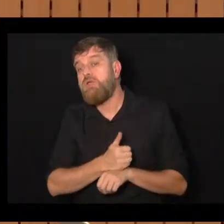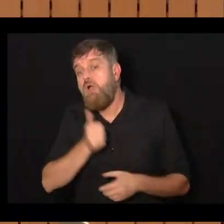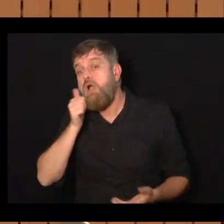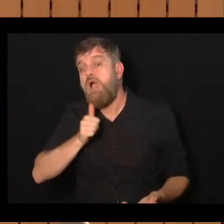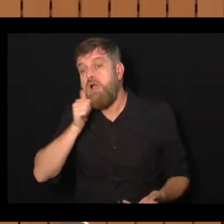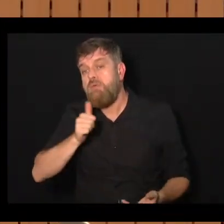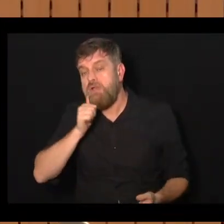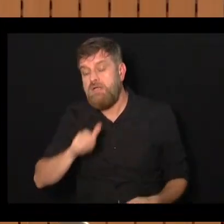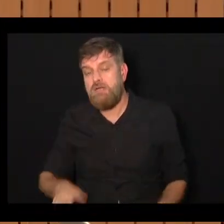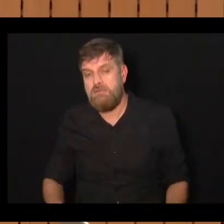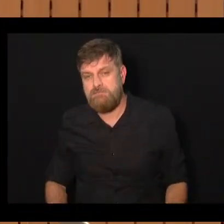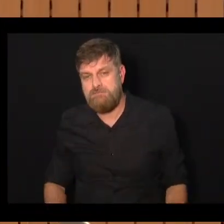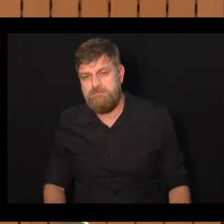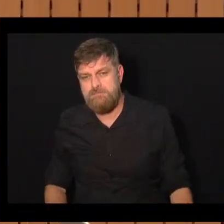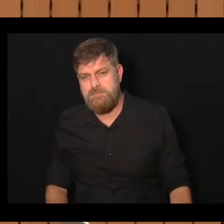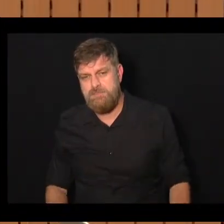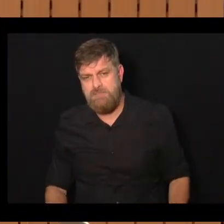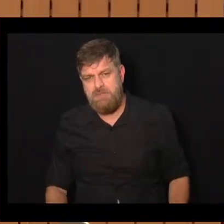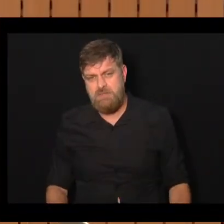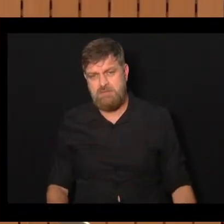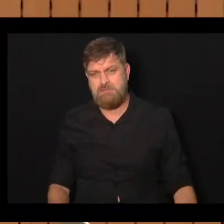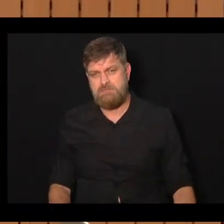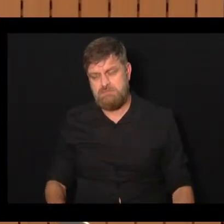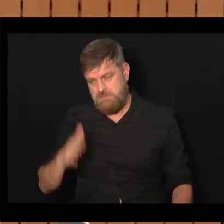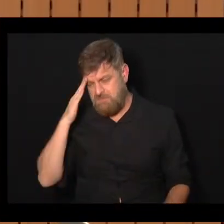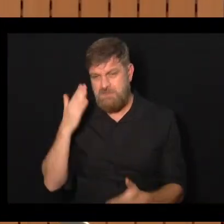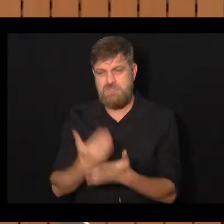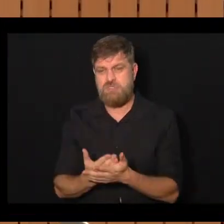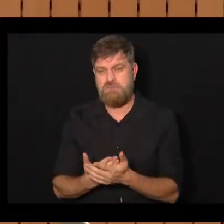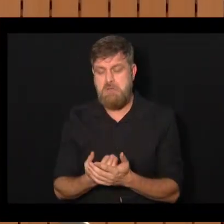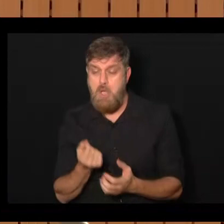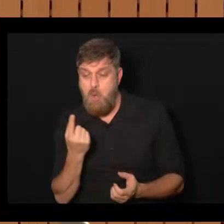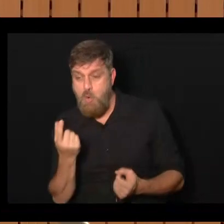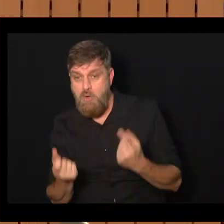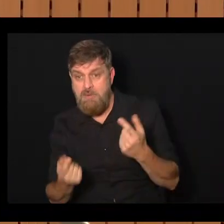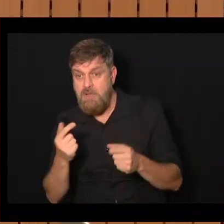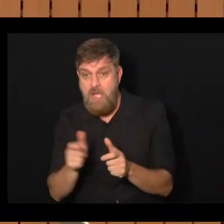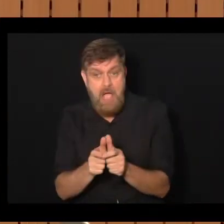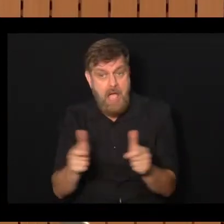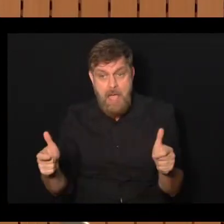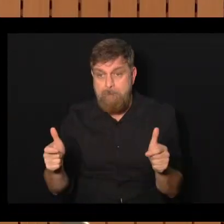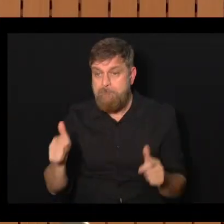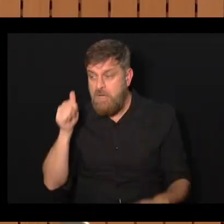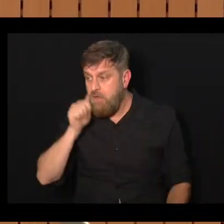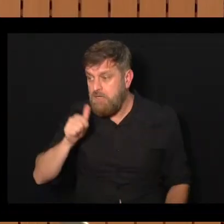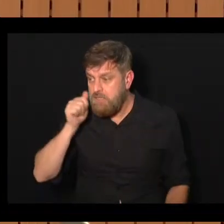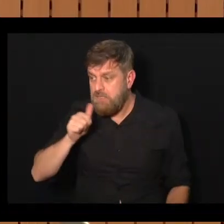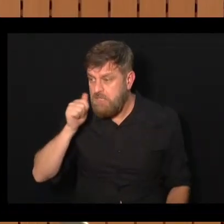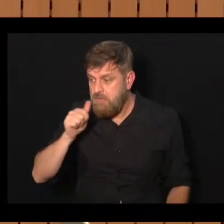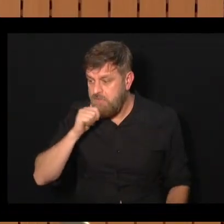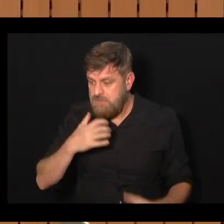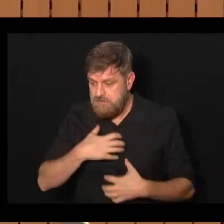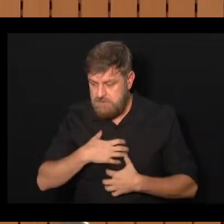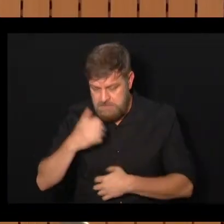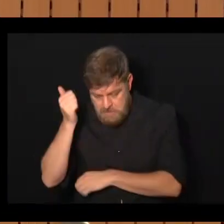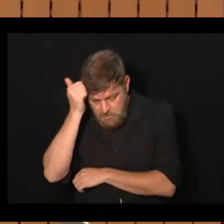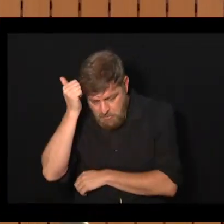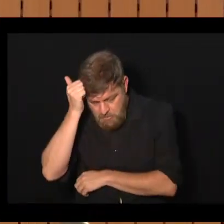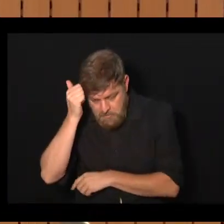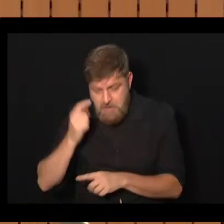na subsistência da mulher, não seja uma exceção, mas a regra, seja quase que naturalizado. Existe